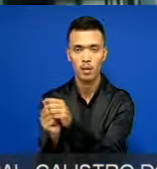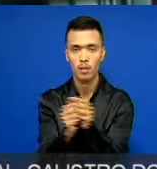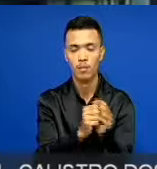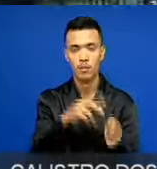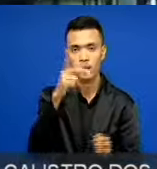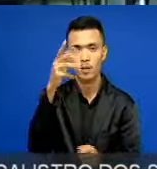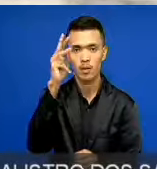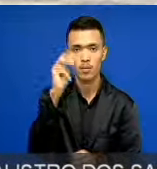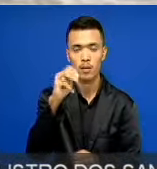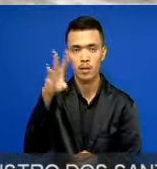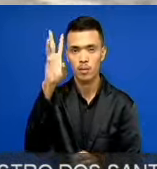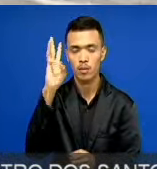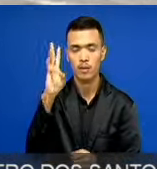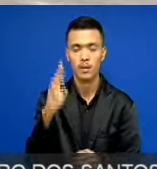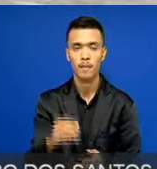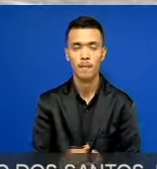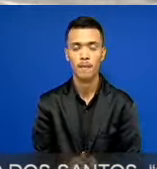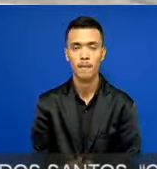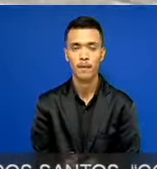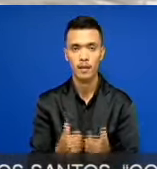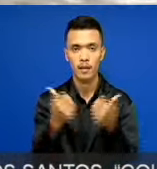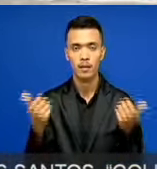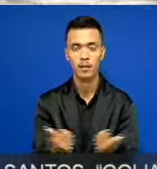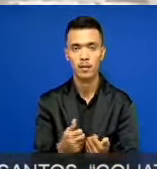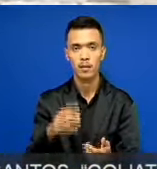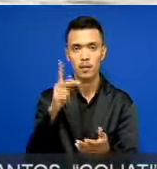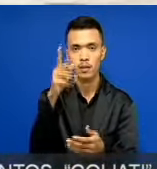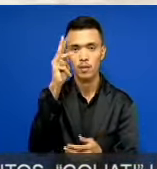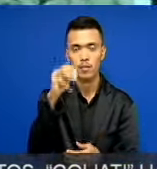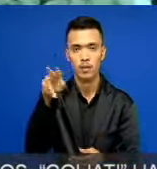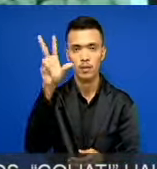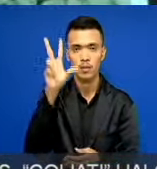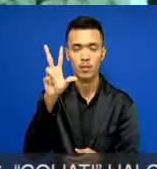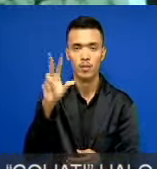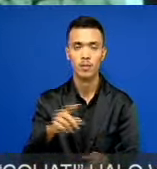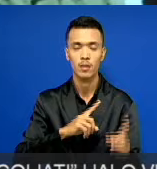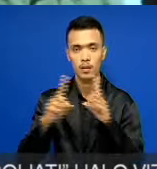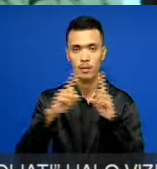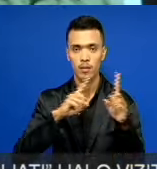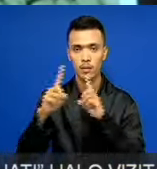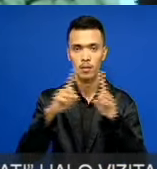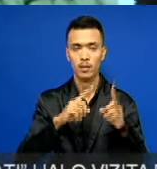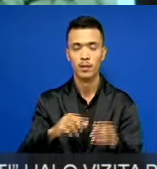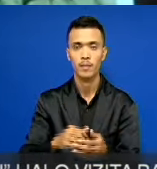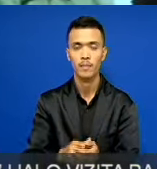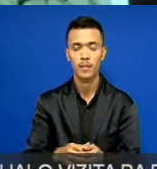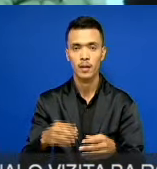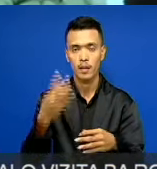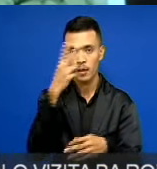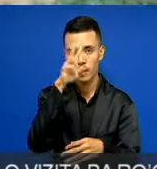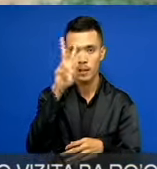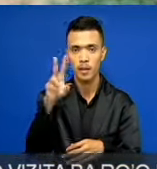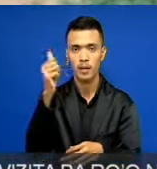quilômetro nem, no tono o exilo hamuto quilômetro tolo. Remizio Nuno Sila explica, verificação no